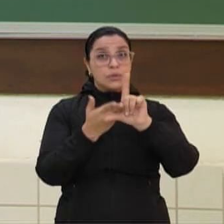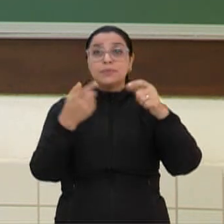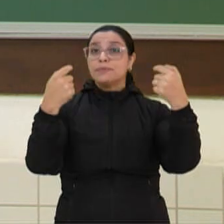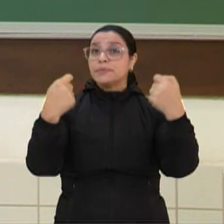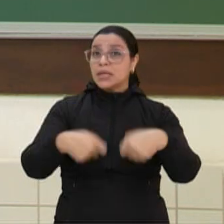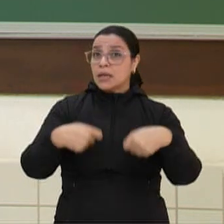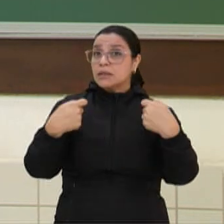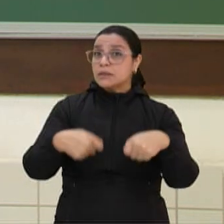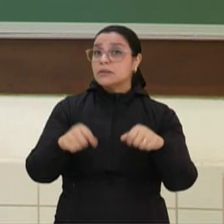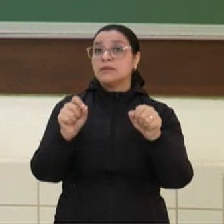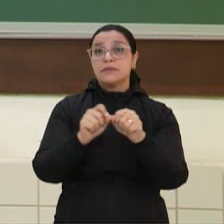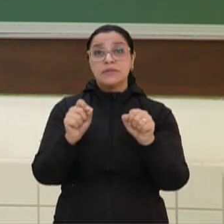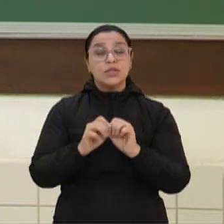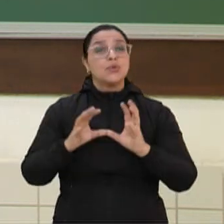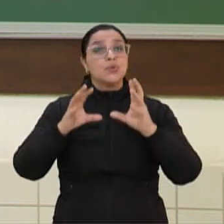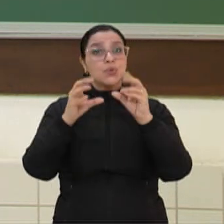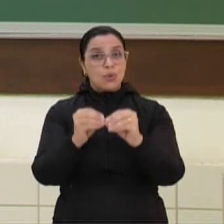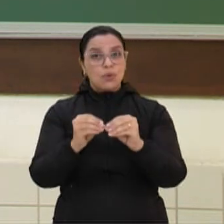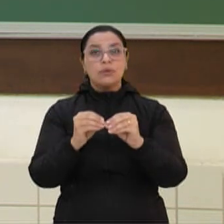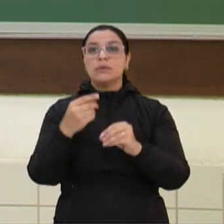e fazendo